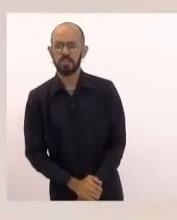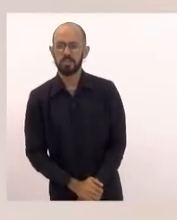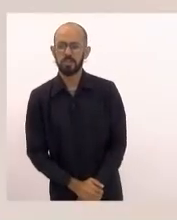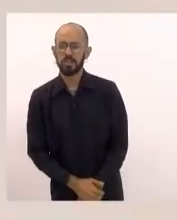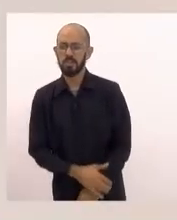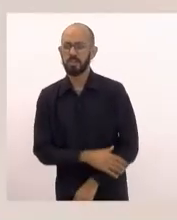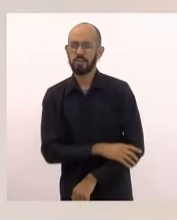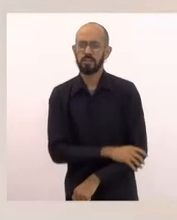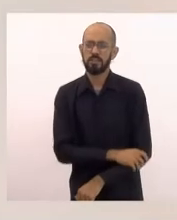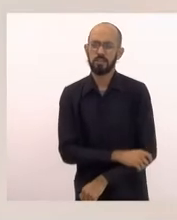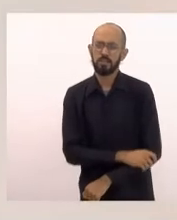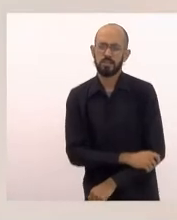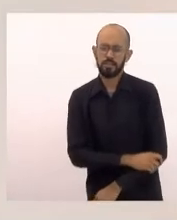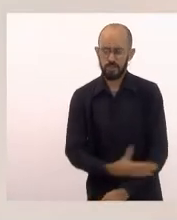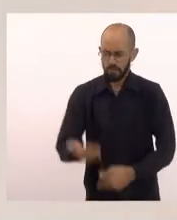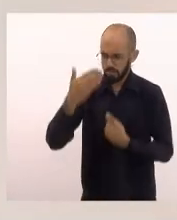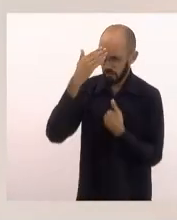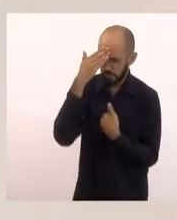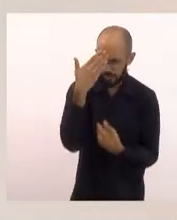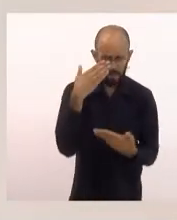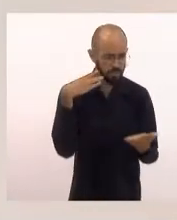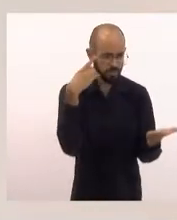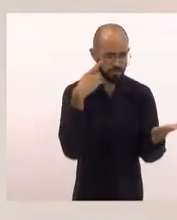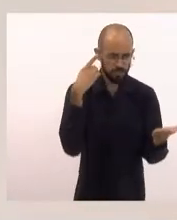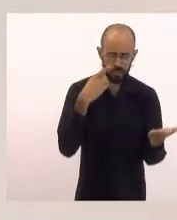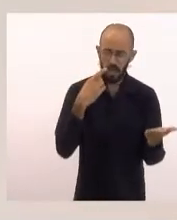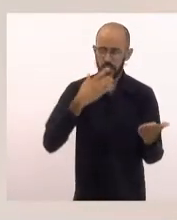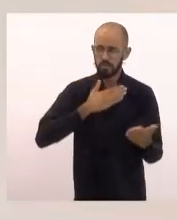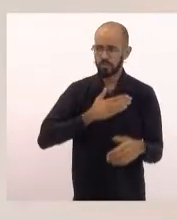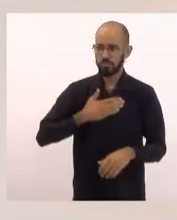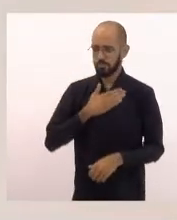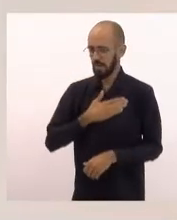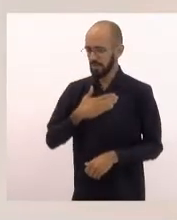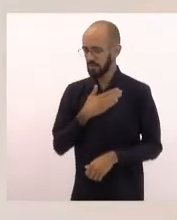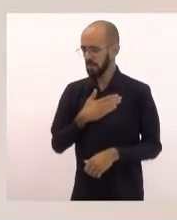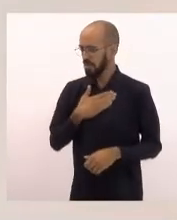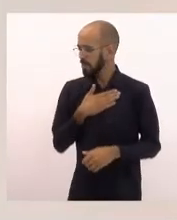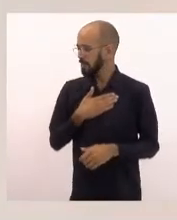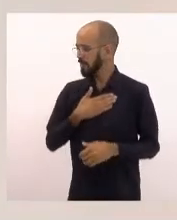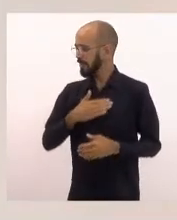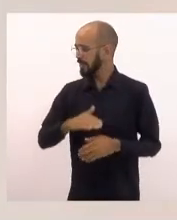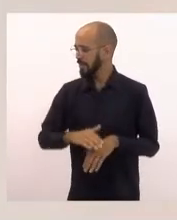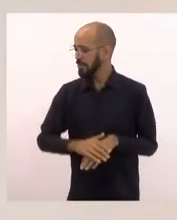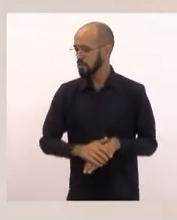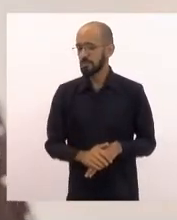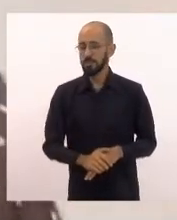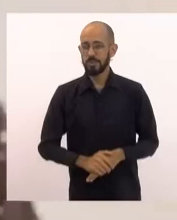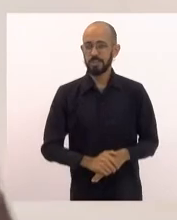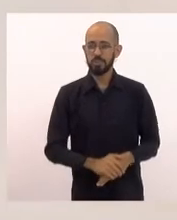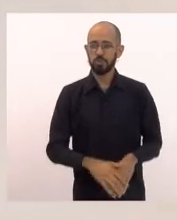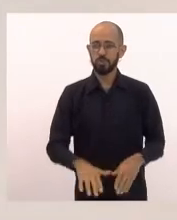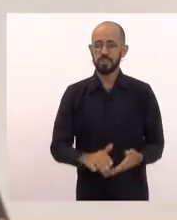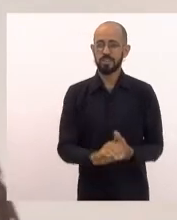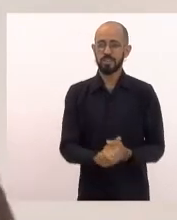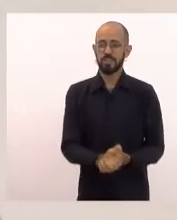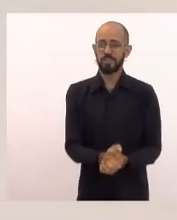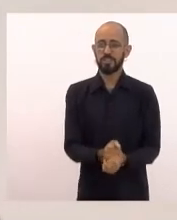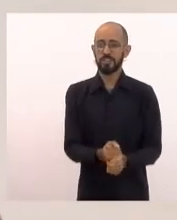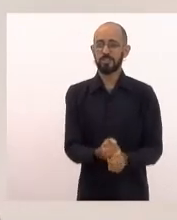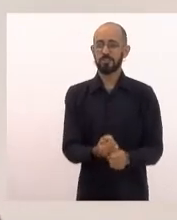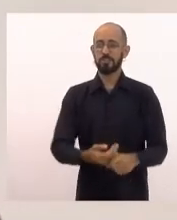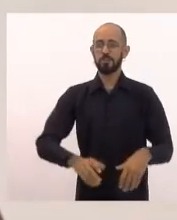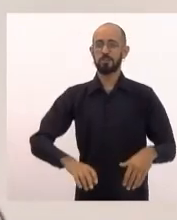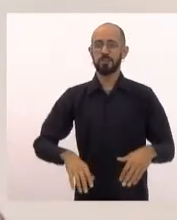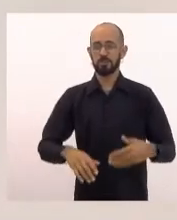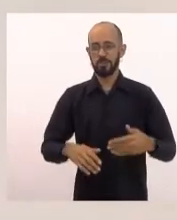Obrigado, deputado. Seja muito bem-vindo. É um prazer estar aí com Vossa Excelência também junto conosco aí no